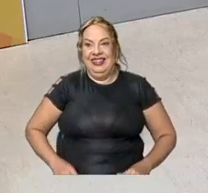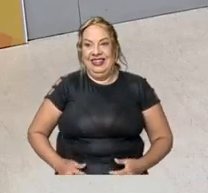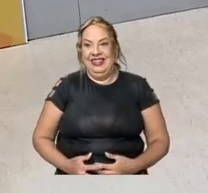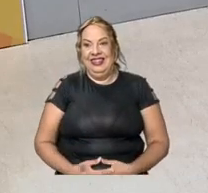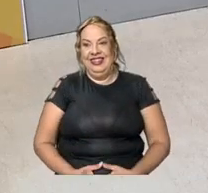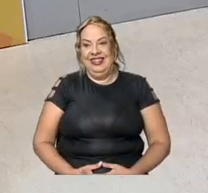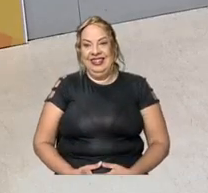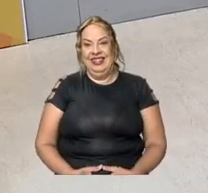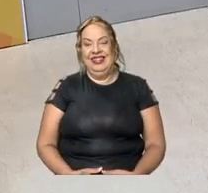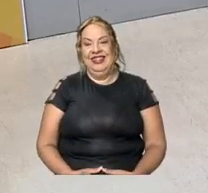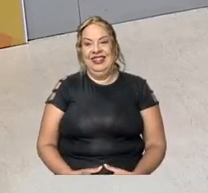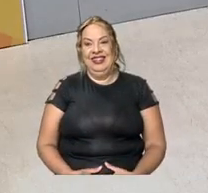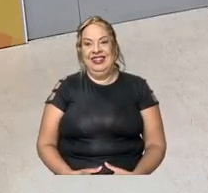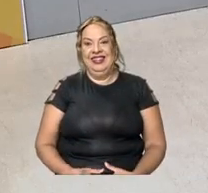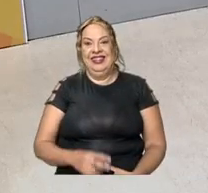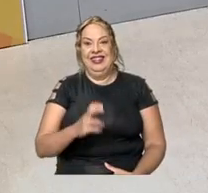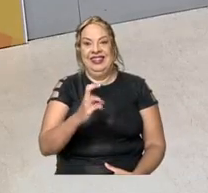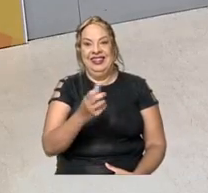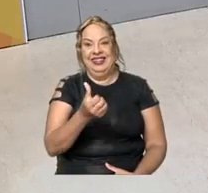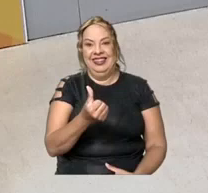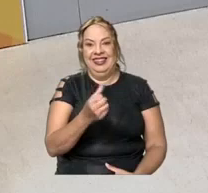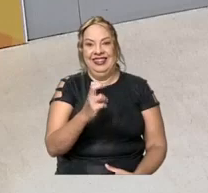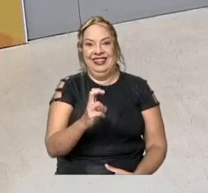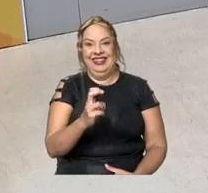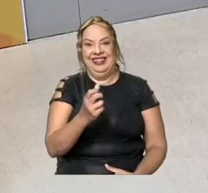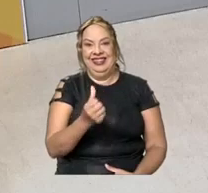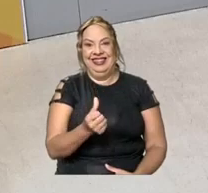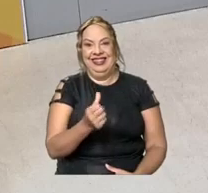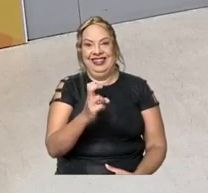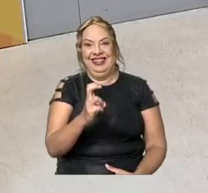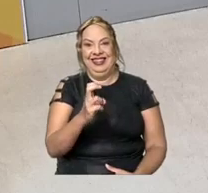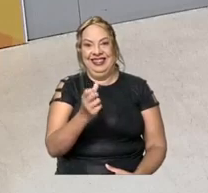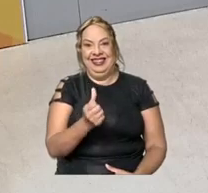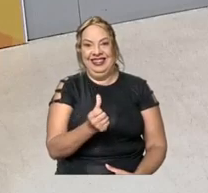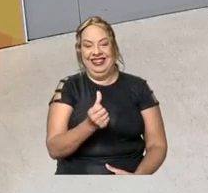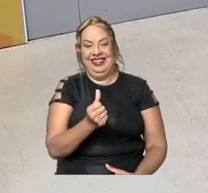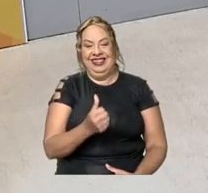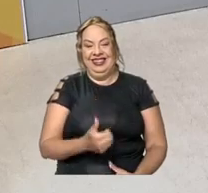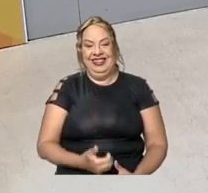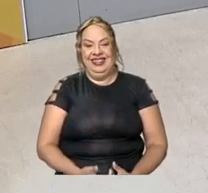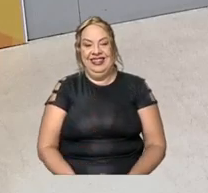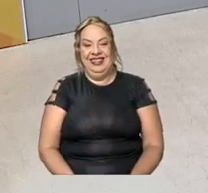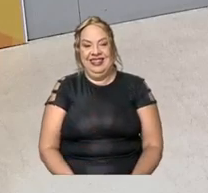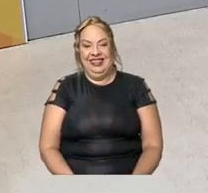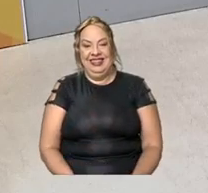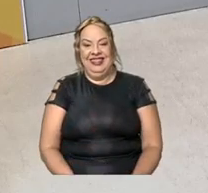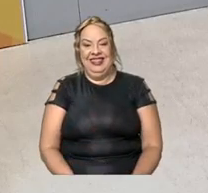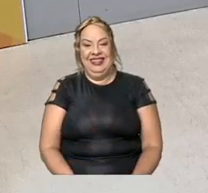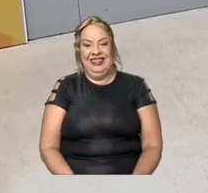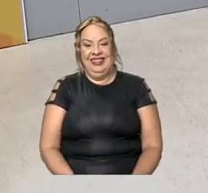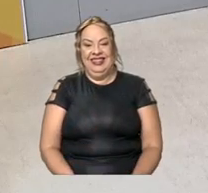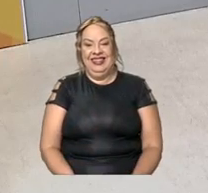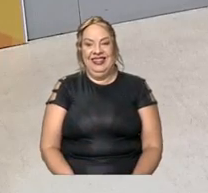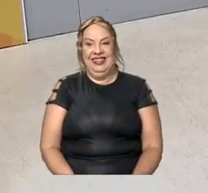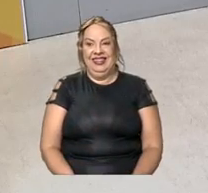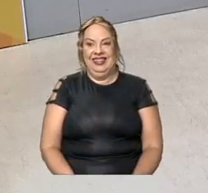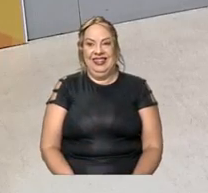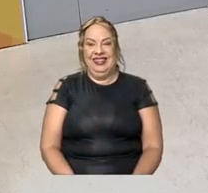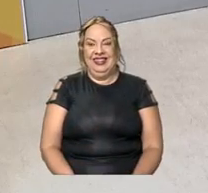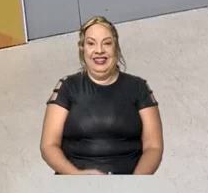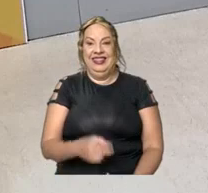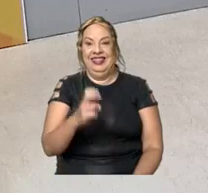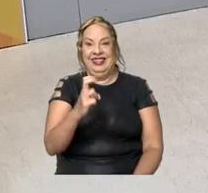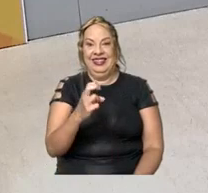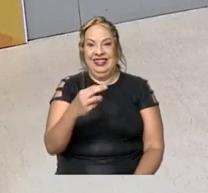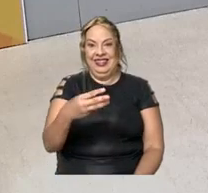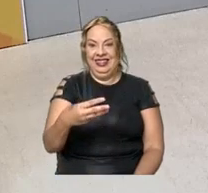pra gente, Bia, a próxima dezena é 56, 56, 56, 56, 56